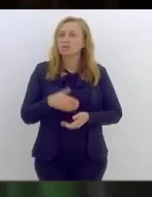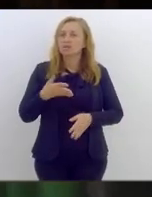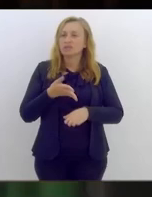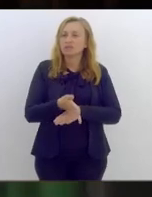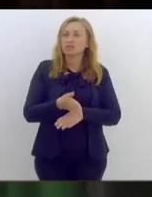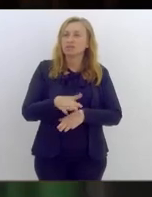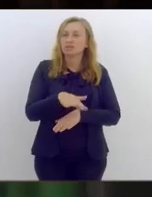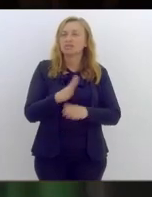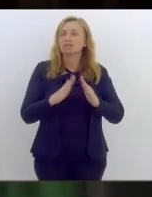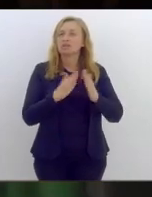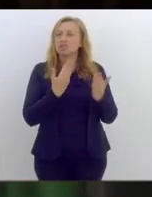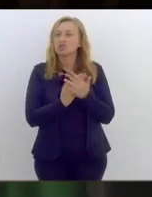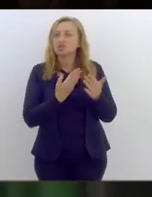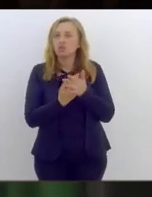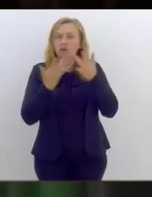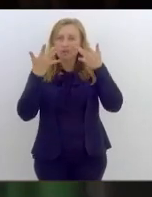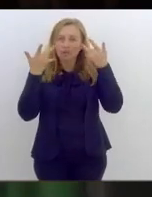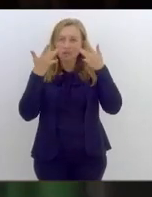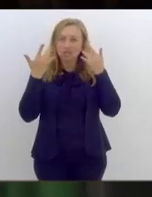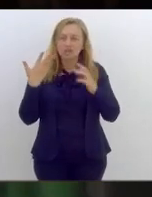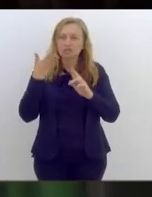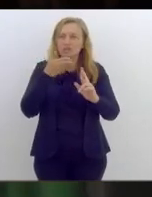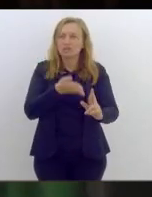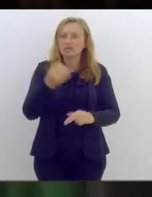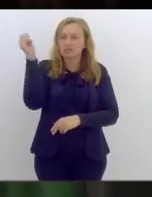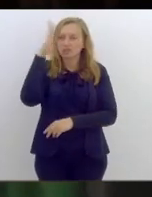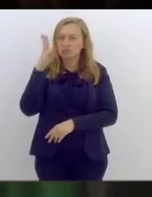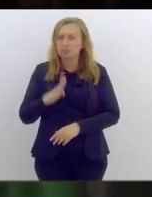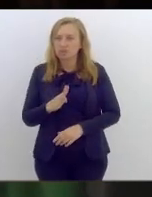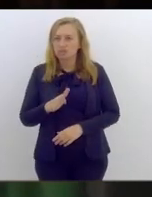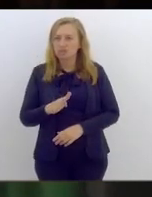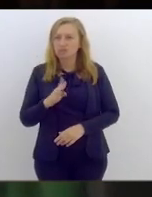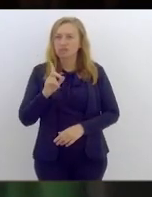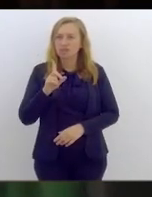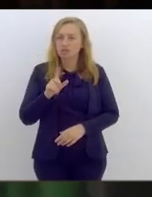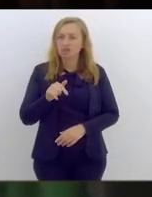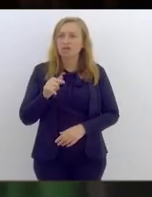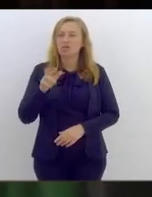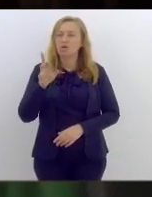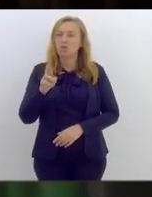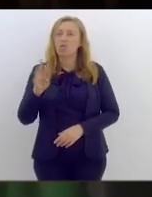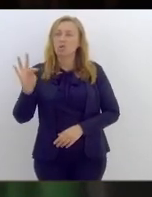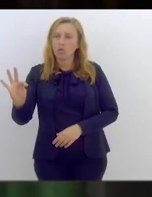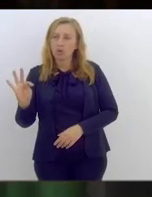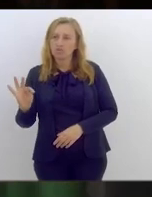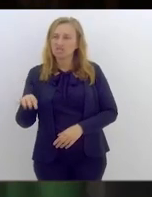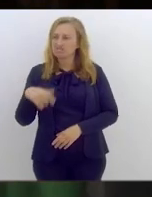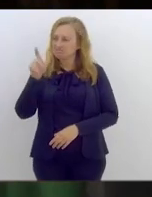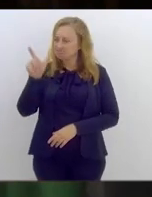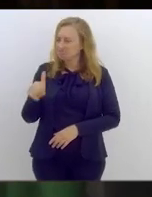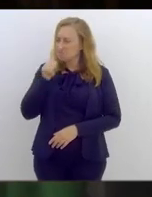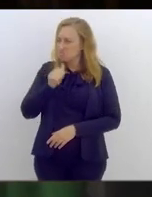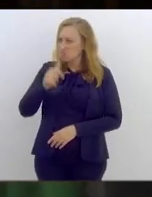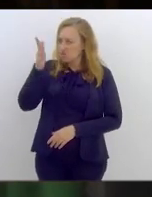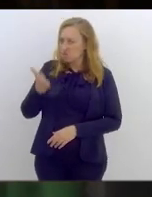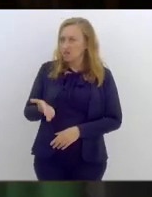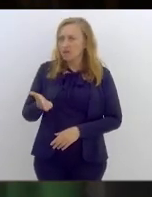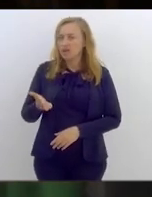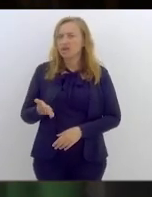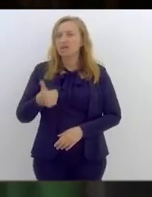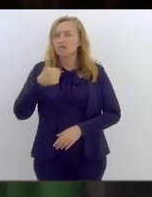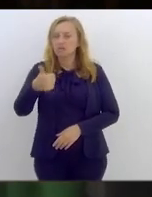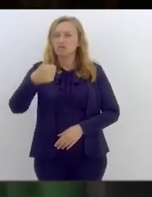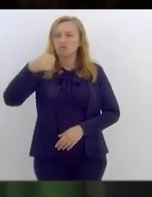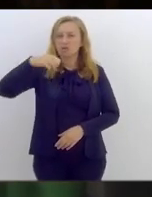de teatro. Minhas referências no Brasil era Ruth de Souza, esta mulher que em